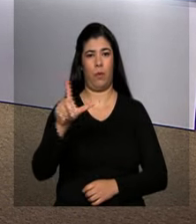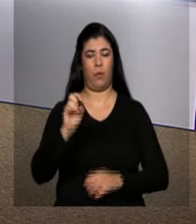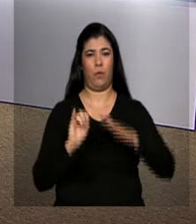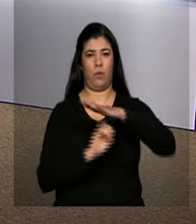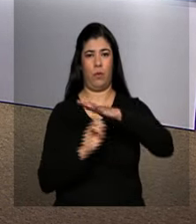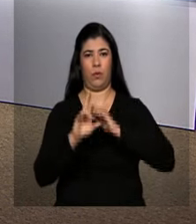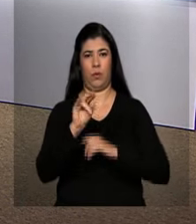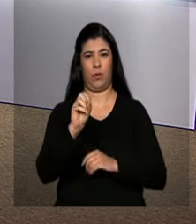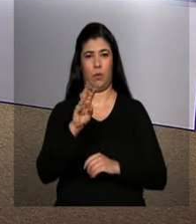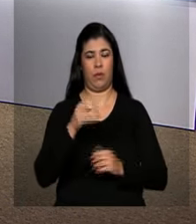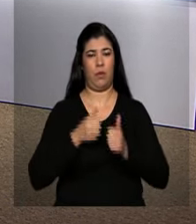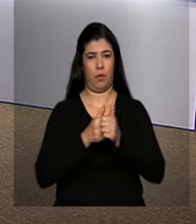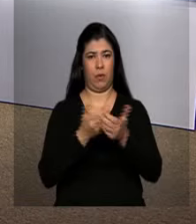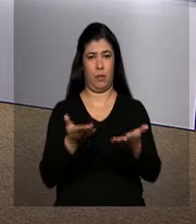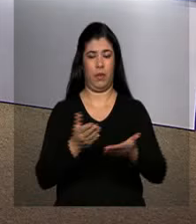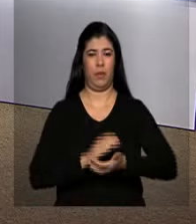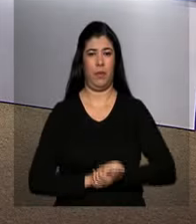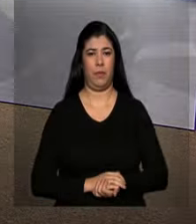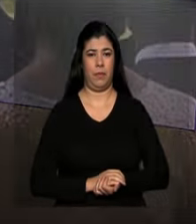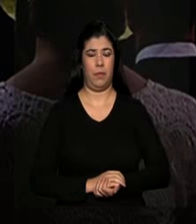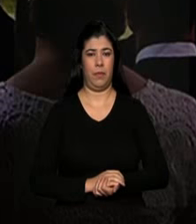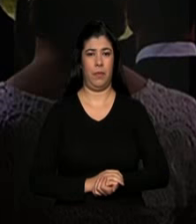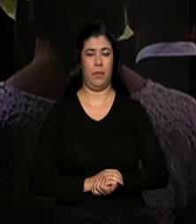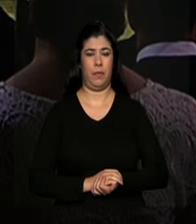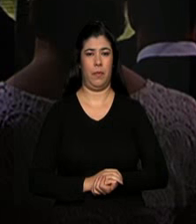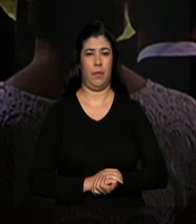Rio Branco. Vamos acompanhar.